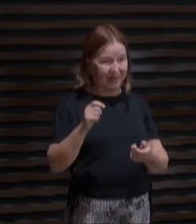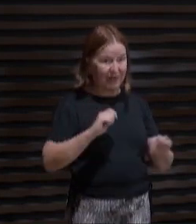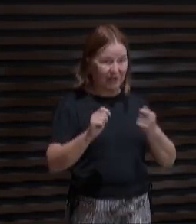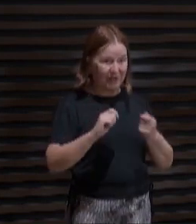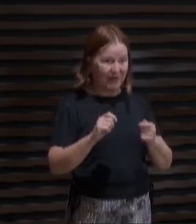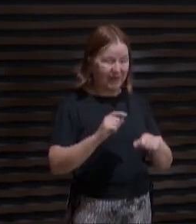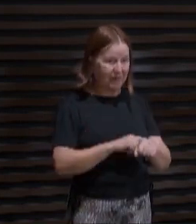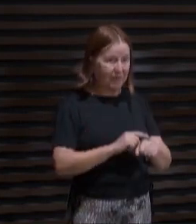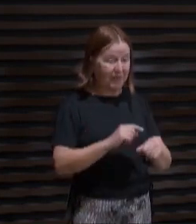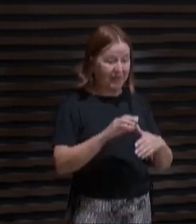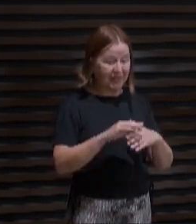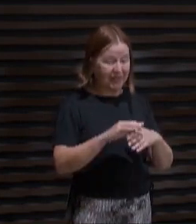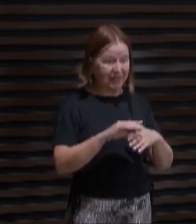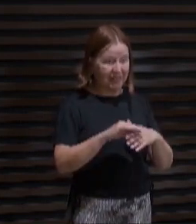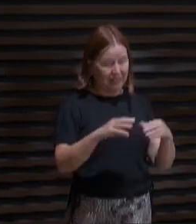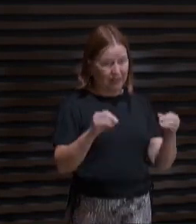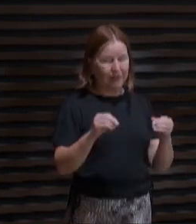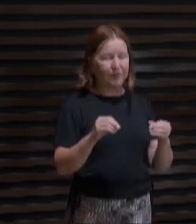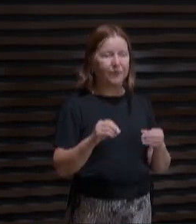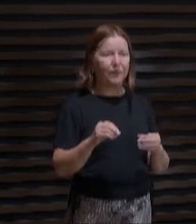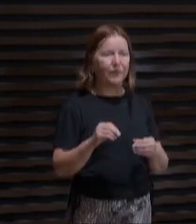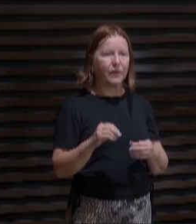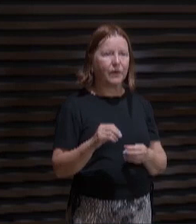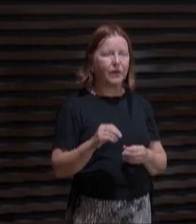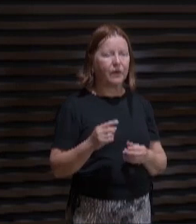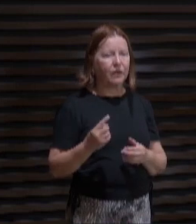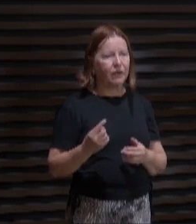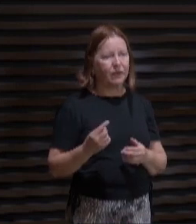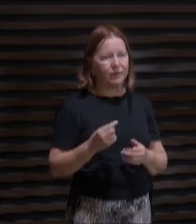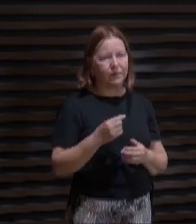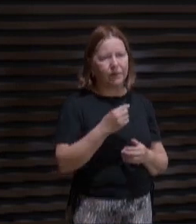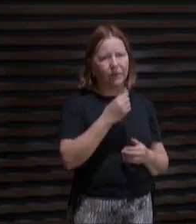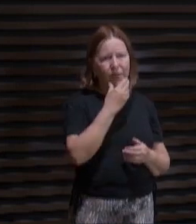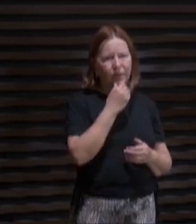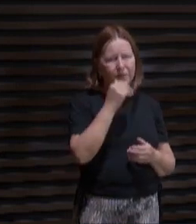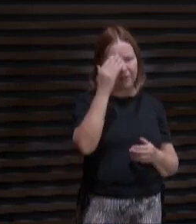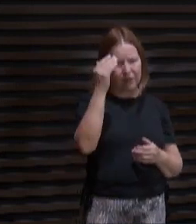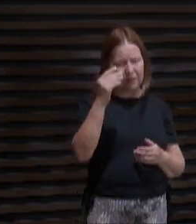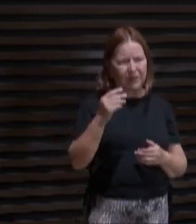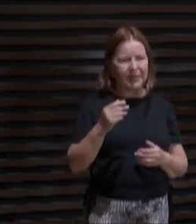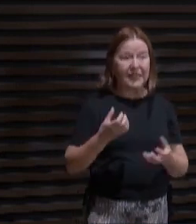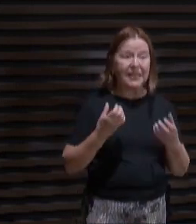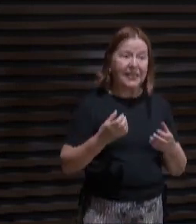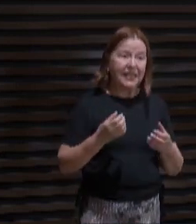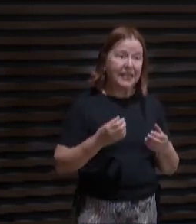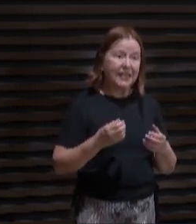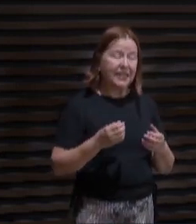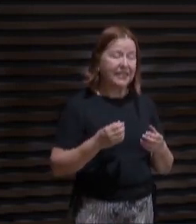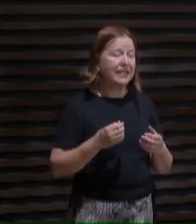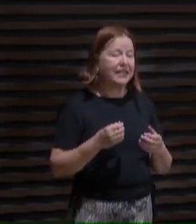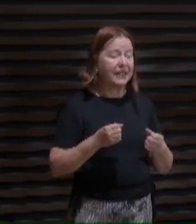Dr. Mark Lloyd Jones, que era médico, ele tenta descrever algumas coisas das curas de Jesus, e ele diz assim: